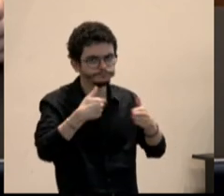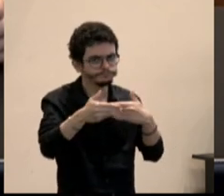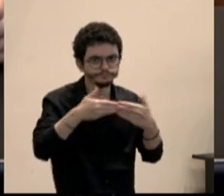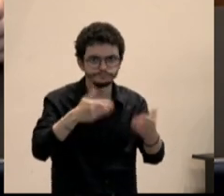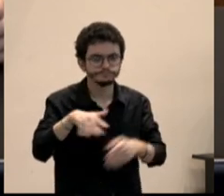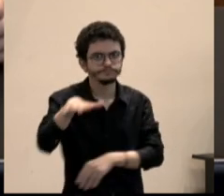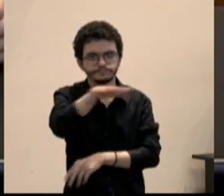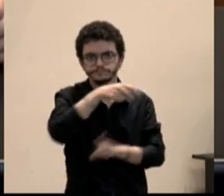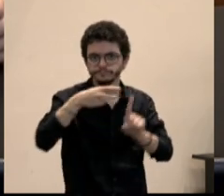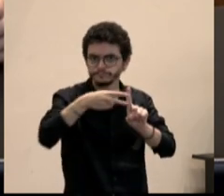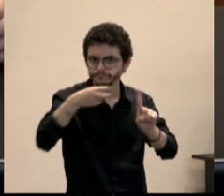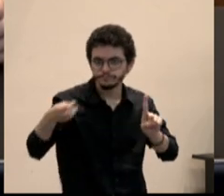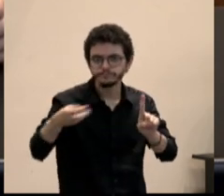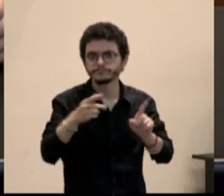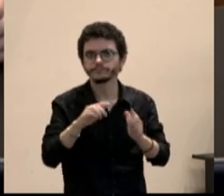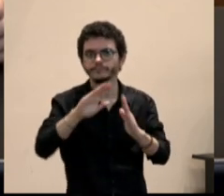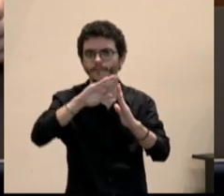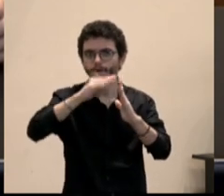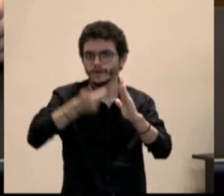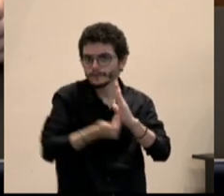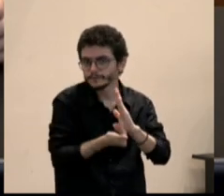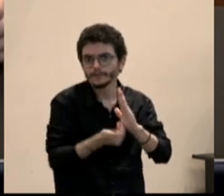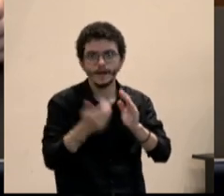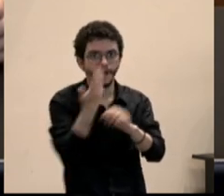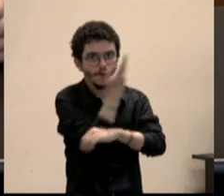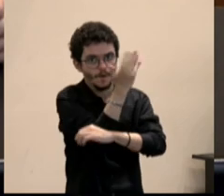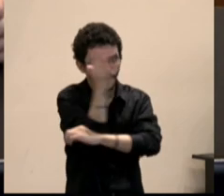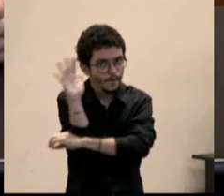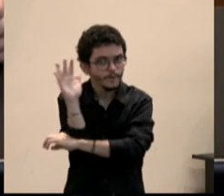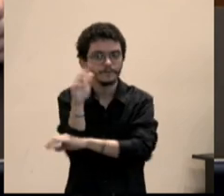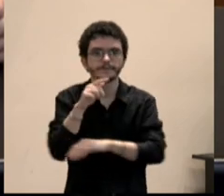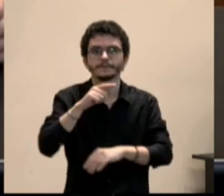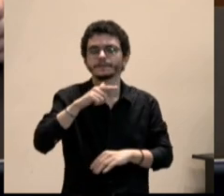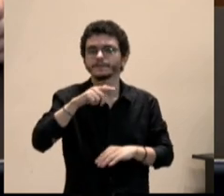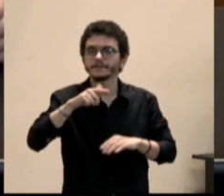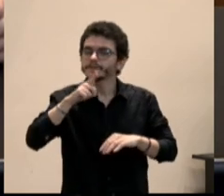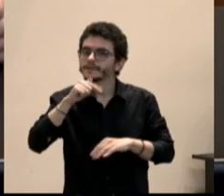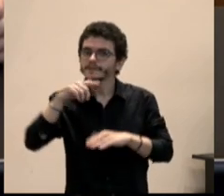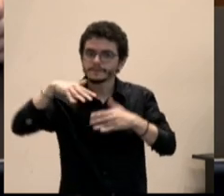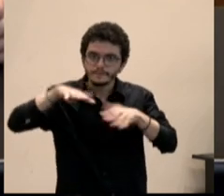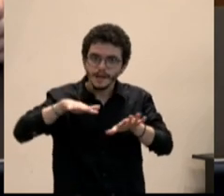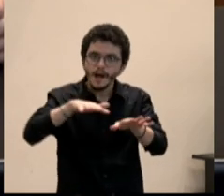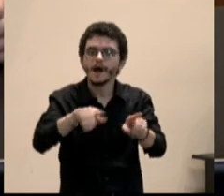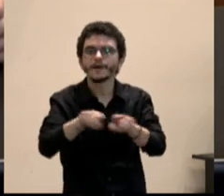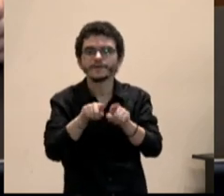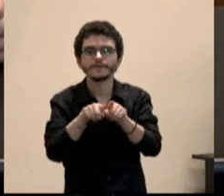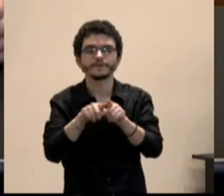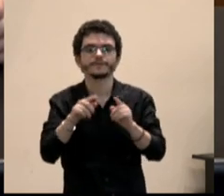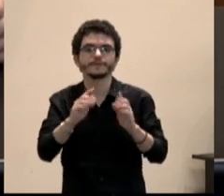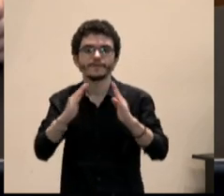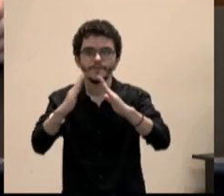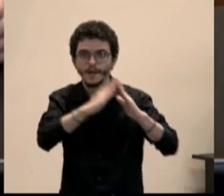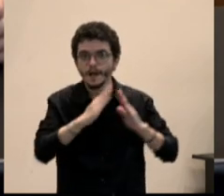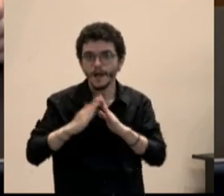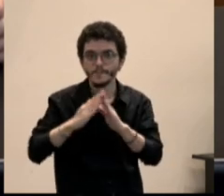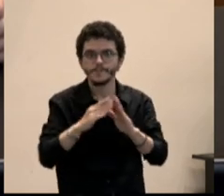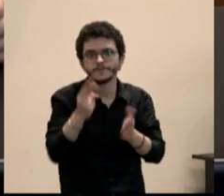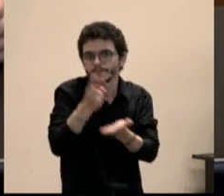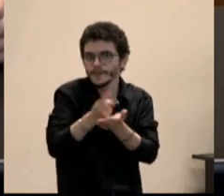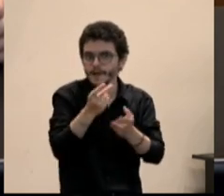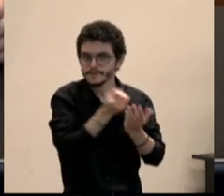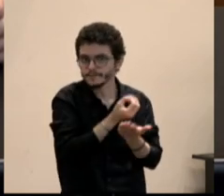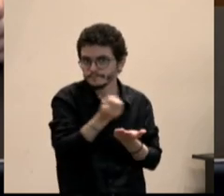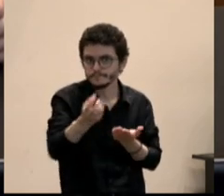territórios indígenas, quilombolas, das florestas, das águas e povos itinerantes, de assegurar a inclusão